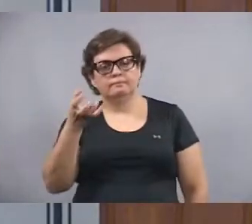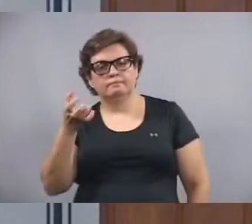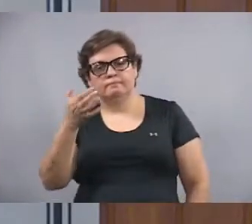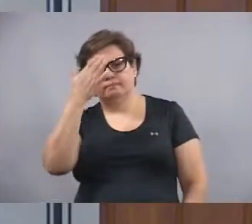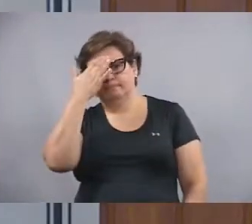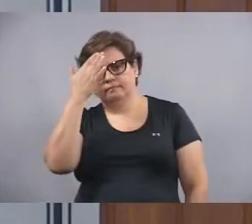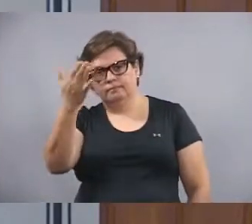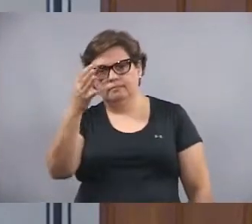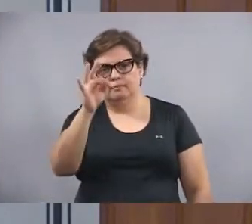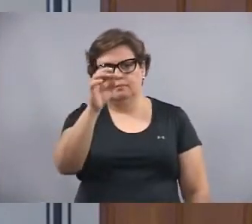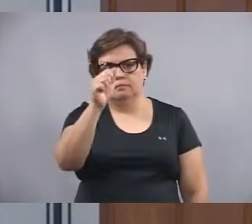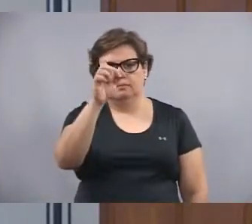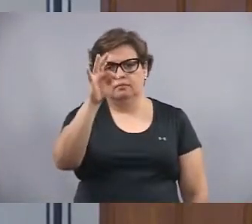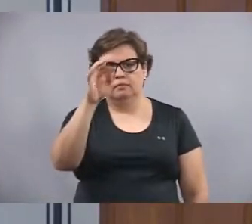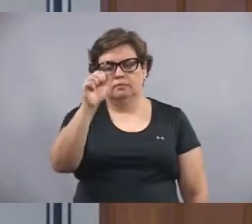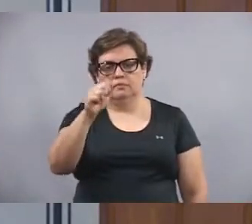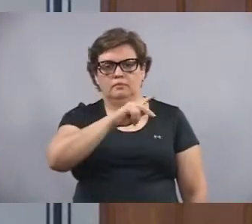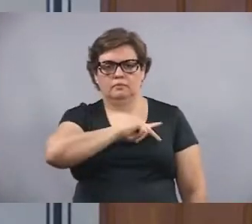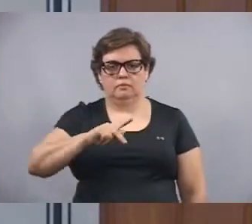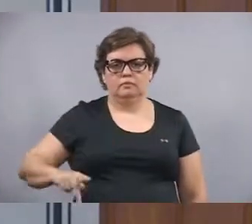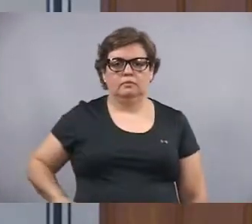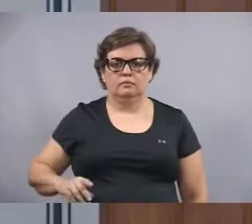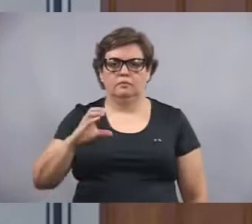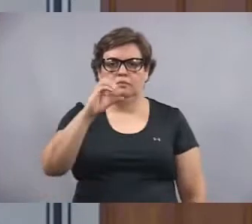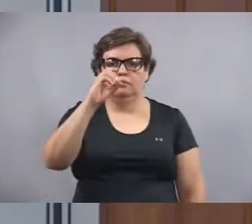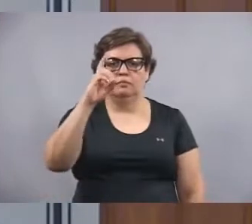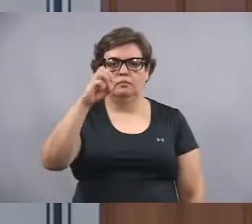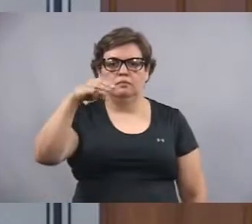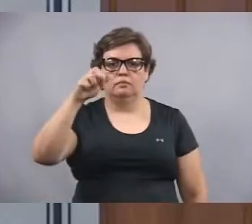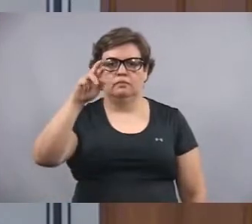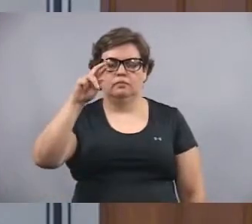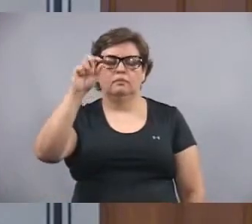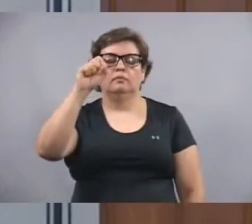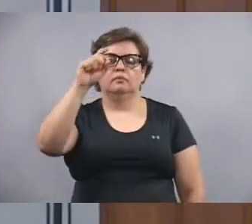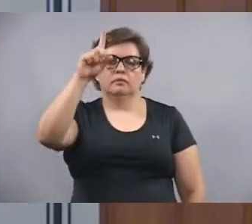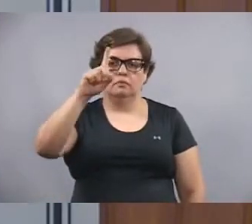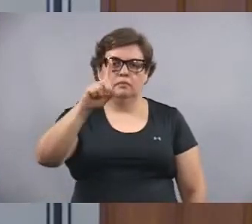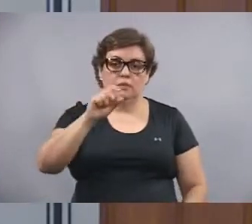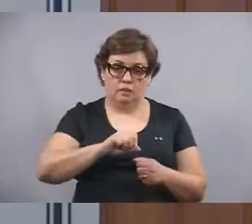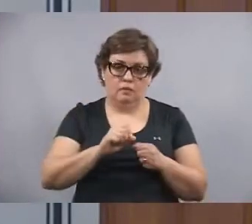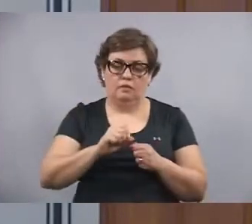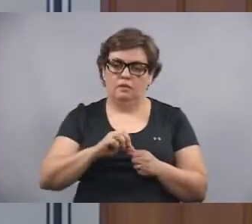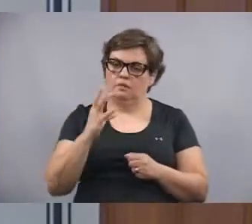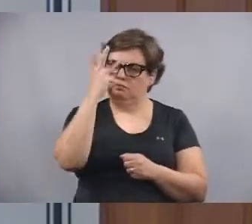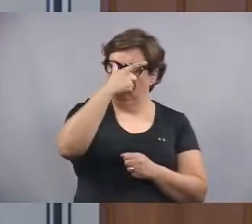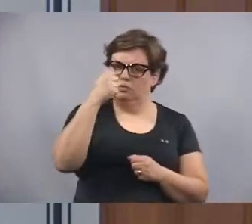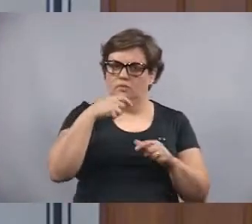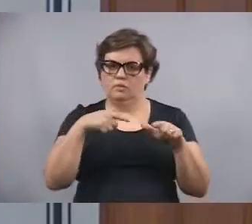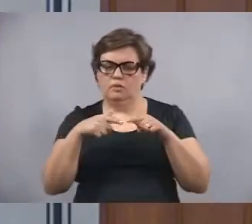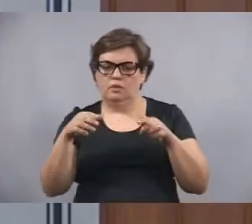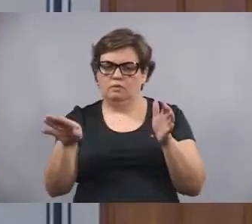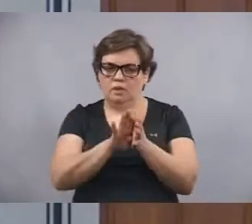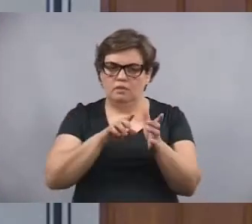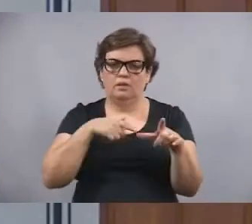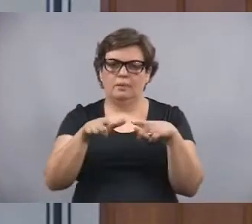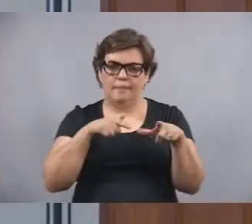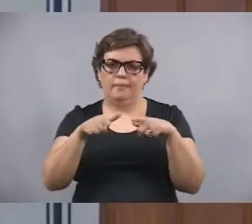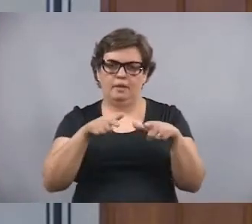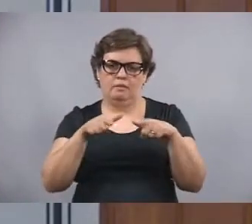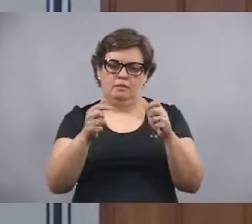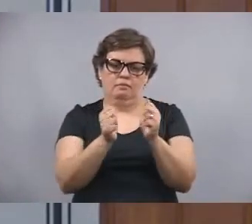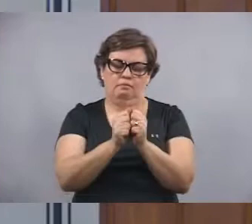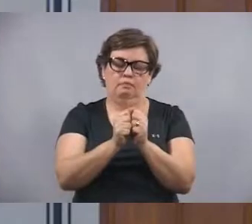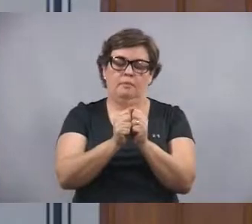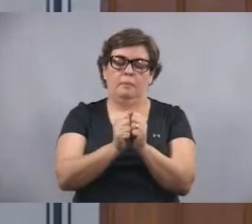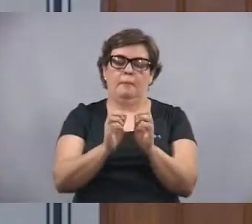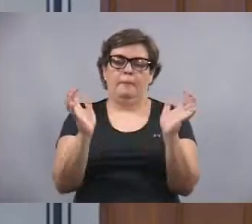agradecer o Tatá, presidente da Codemar, que fez um belo trabalho, vem com as suas